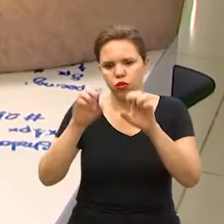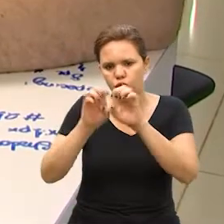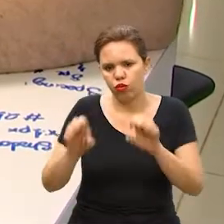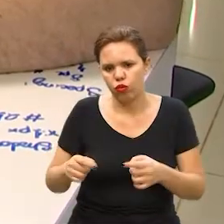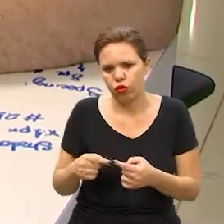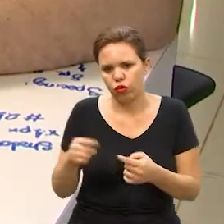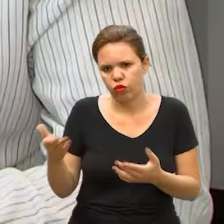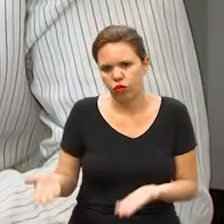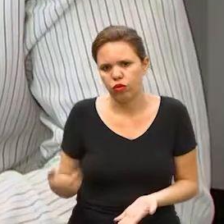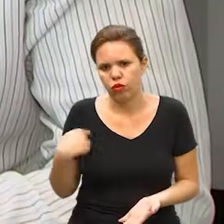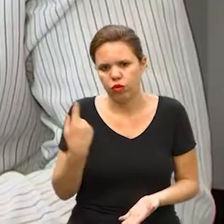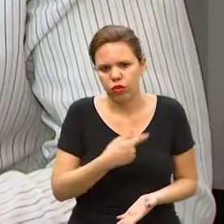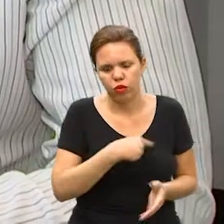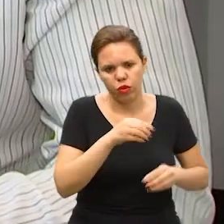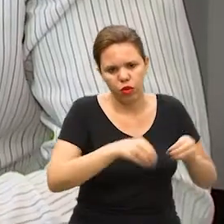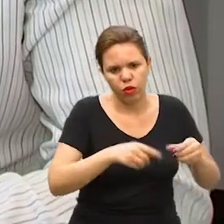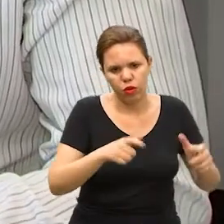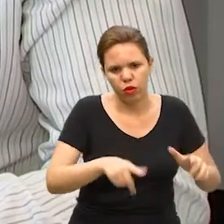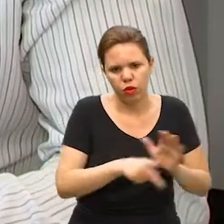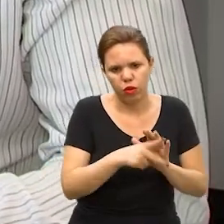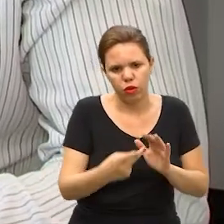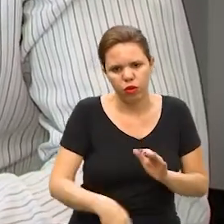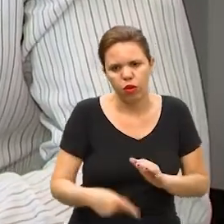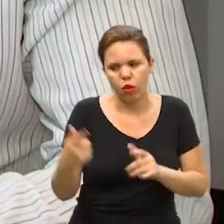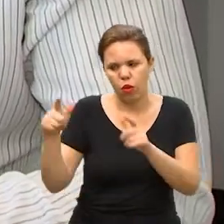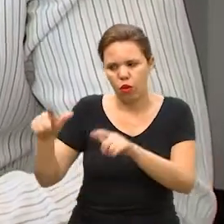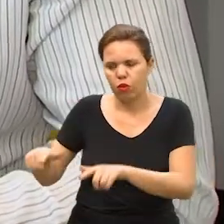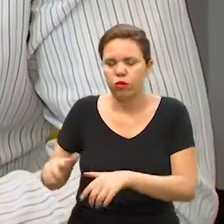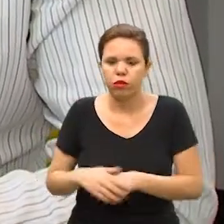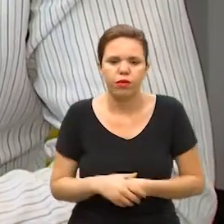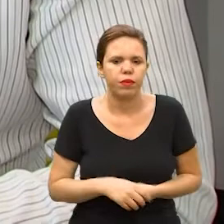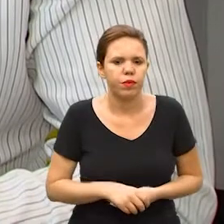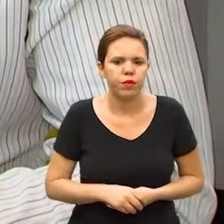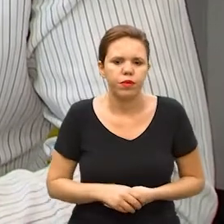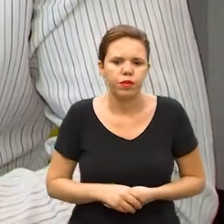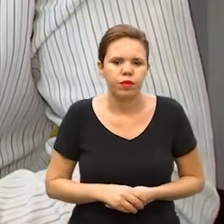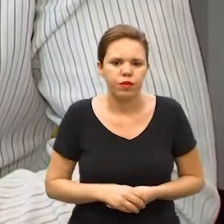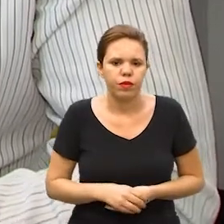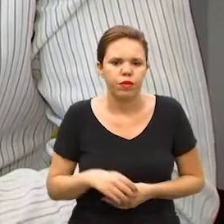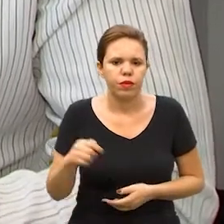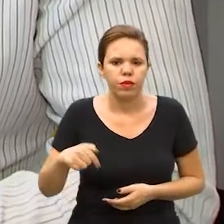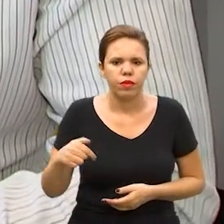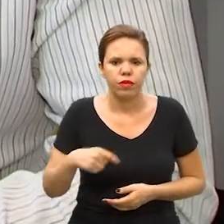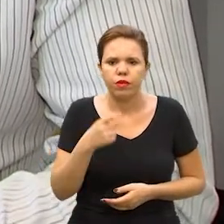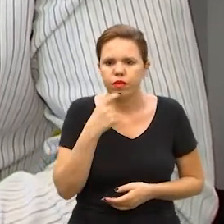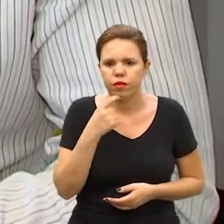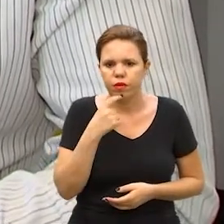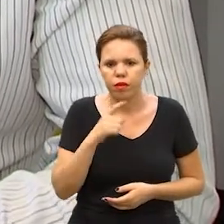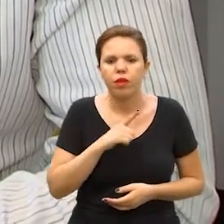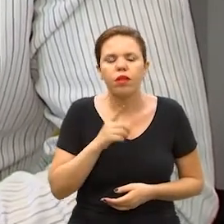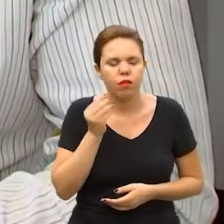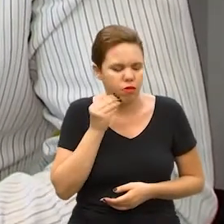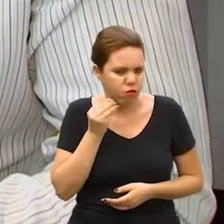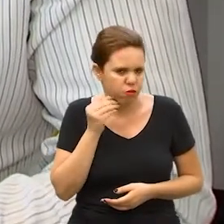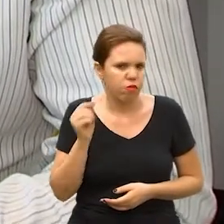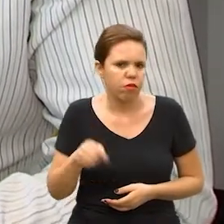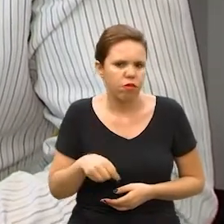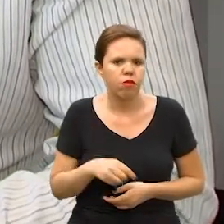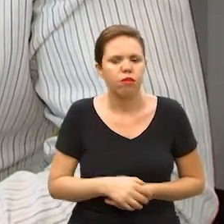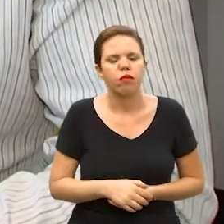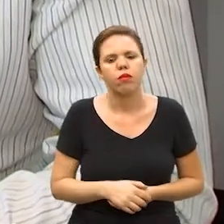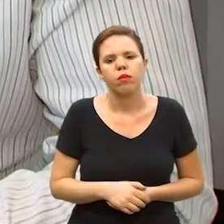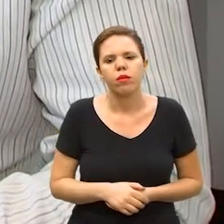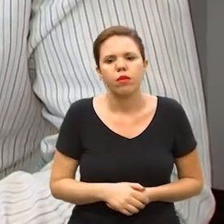acabou tendo que montar o escritório em outra localidade, né? Já que em Campinas a gente teve essa oportunidade